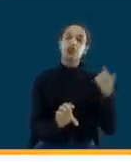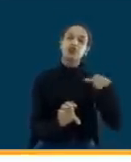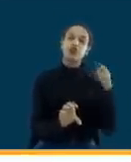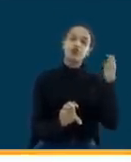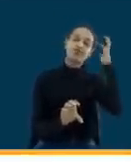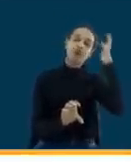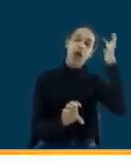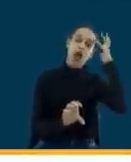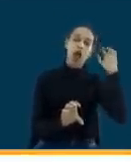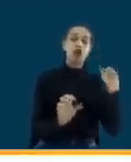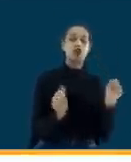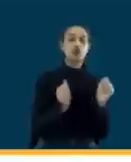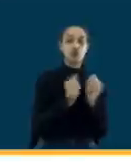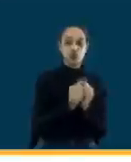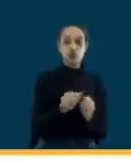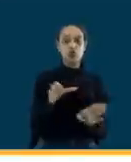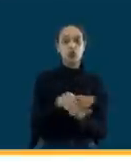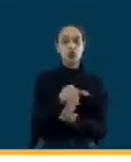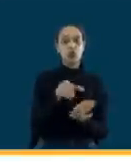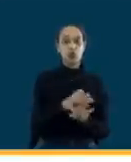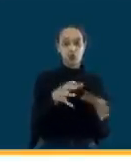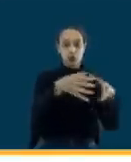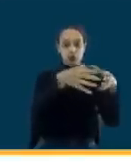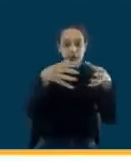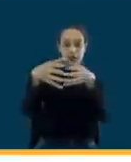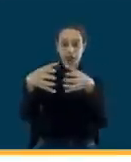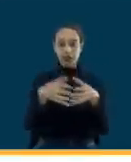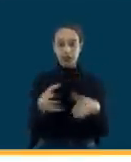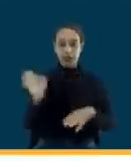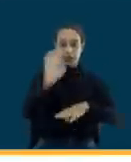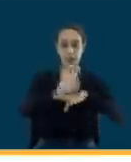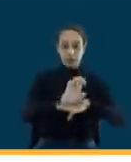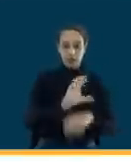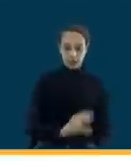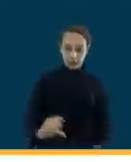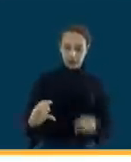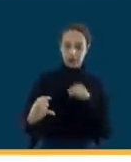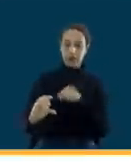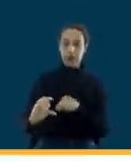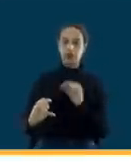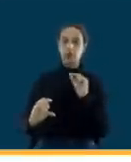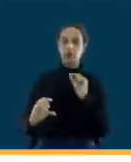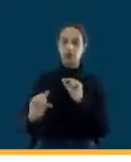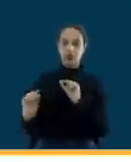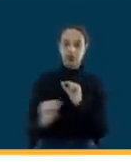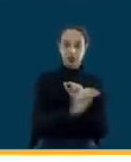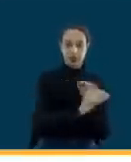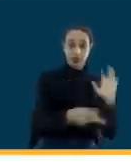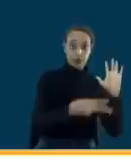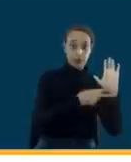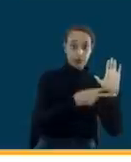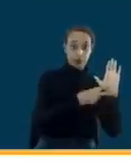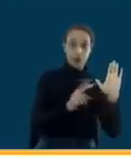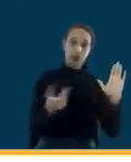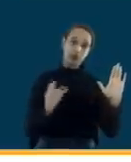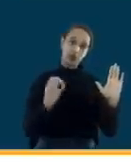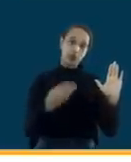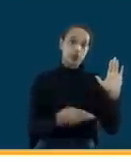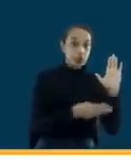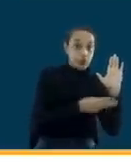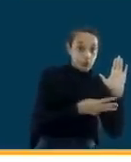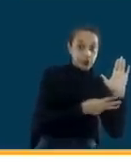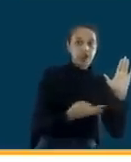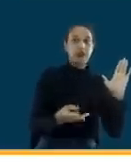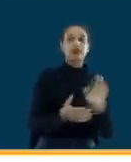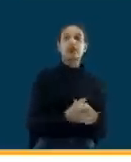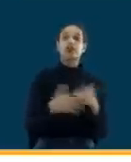conselhos estaduais, com os comitês emergenciais, o que vai para o 2 e o que vai para o 3 na reprogramação. Então, é nesse momento